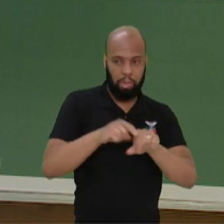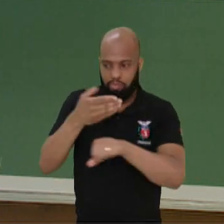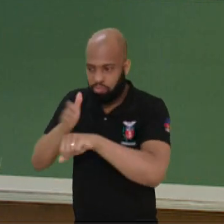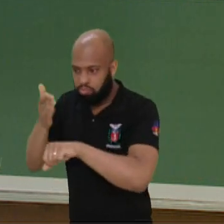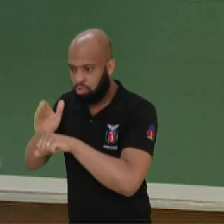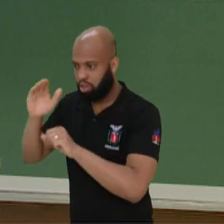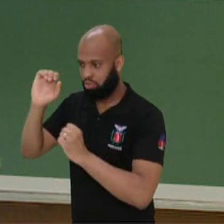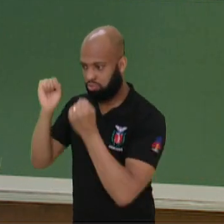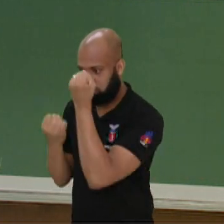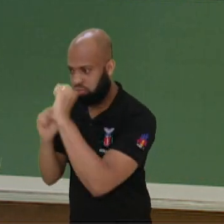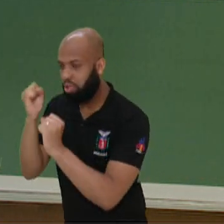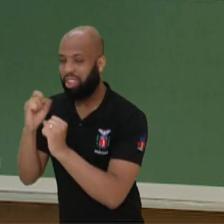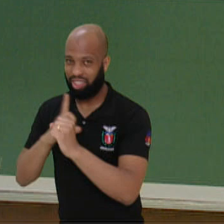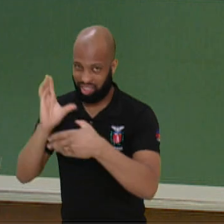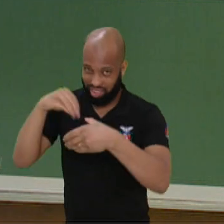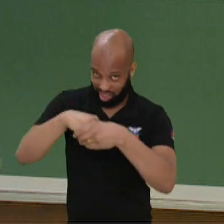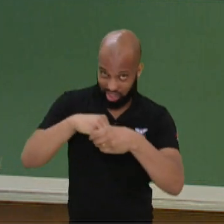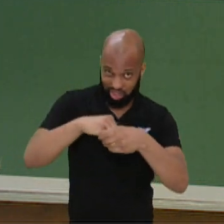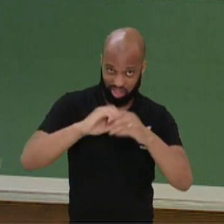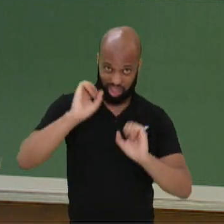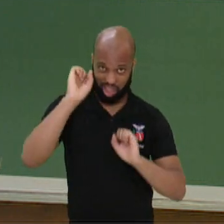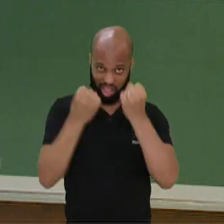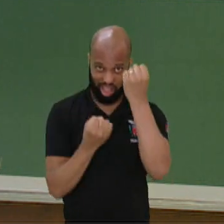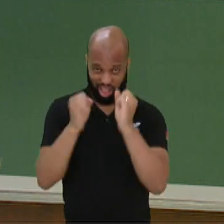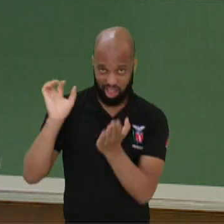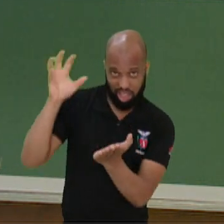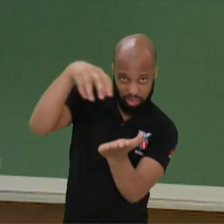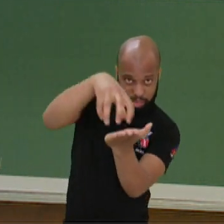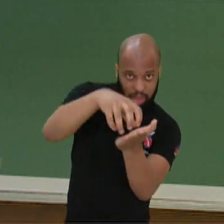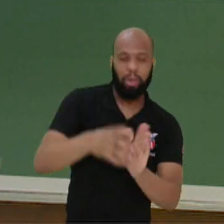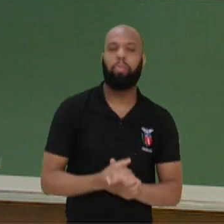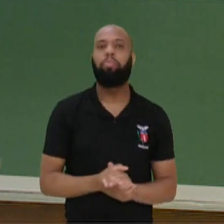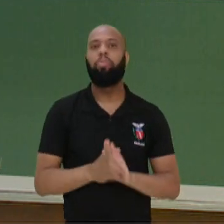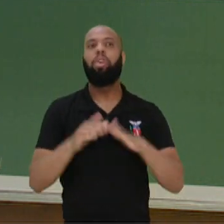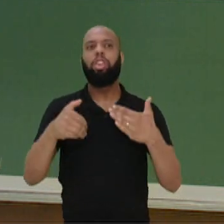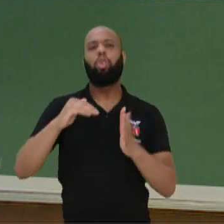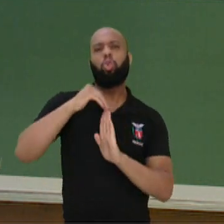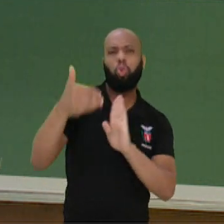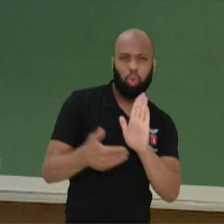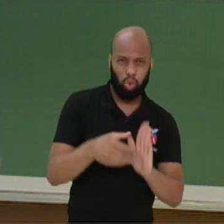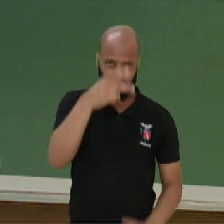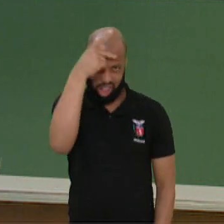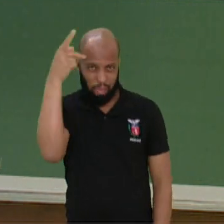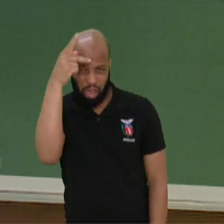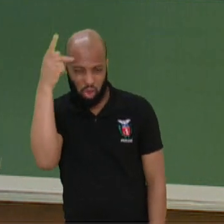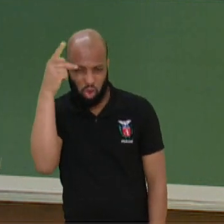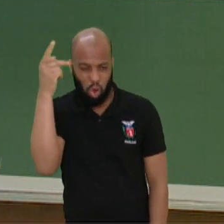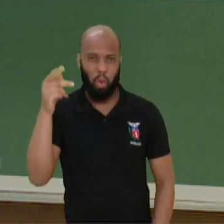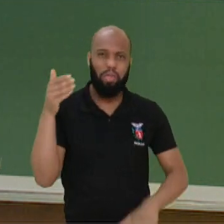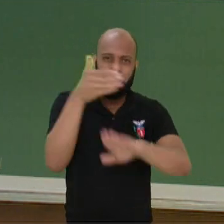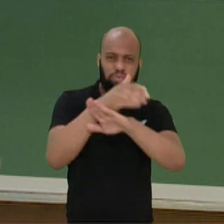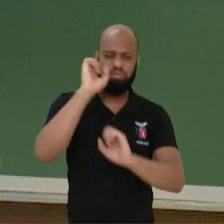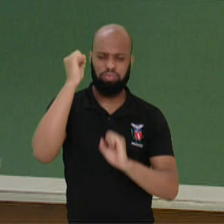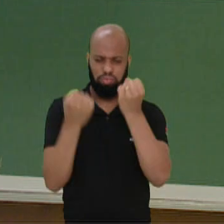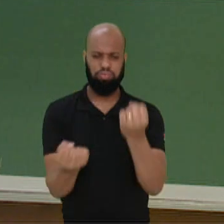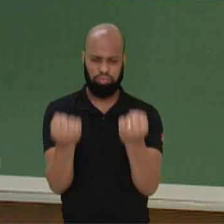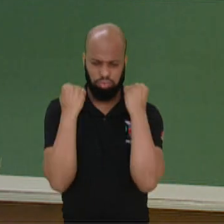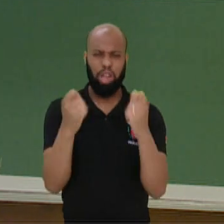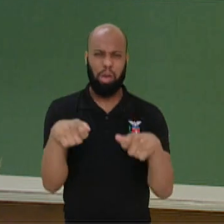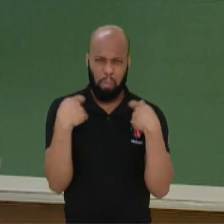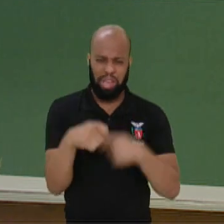físicas, especialmente nas academias? Todos os praticantes de atividades físicas precisam ingerir